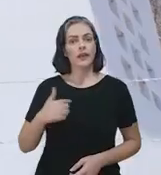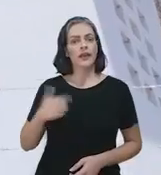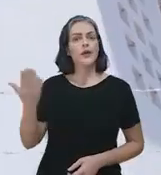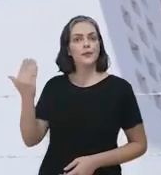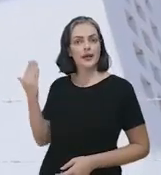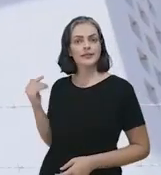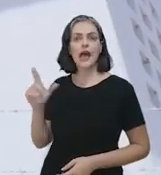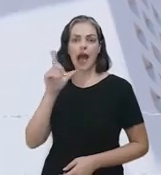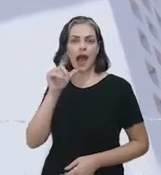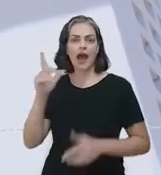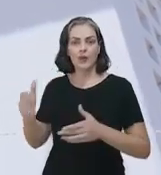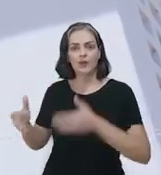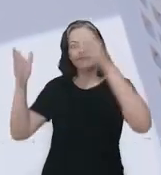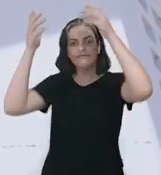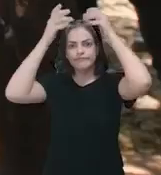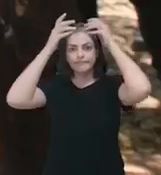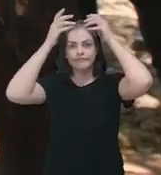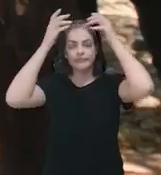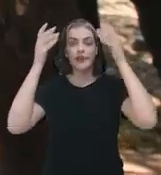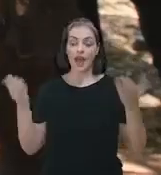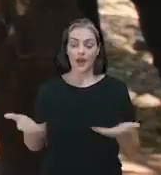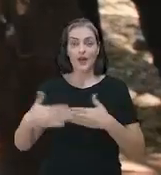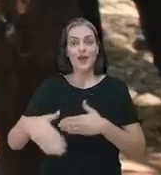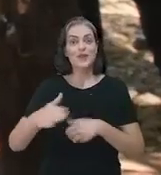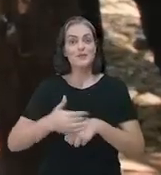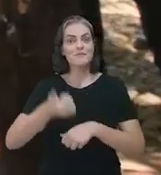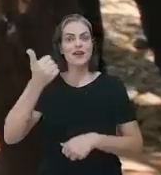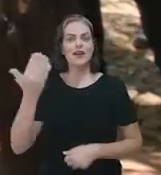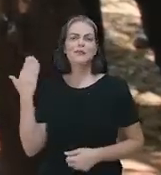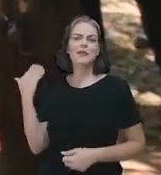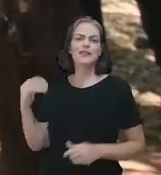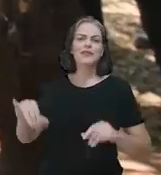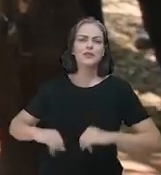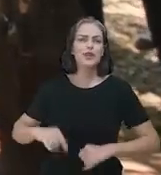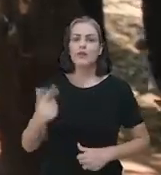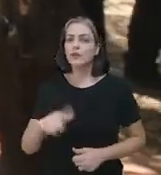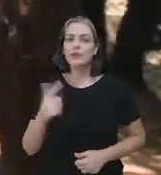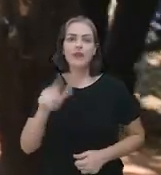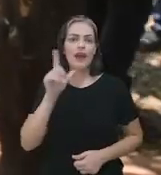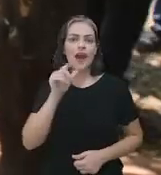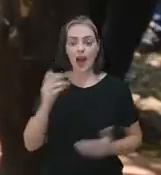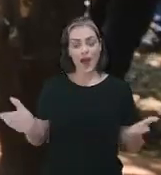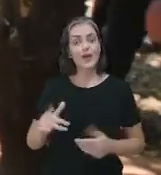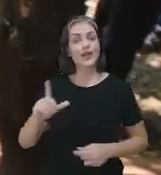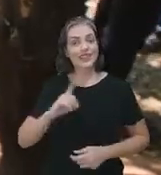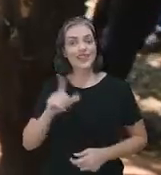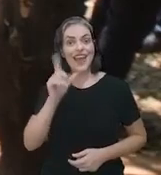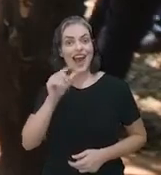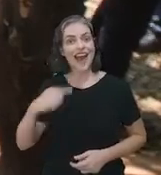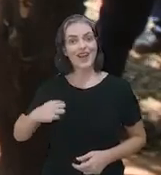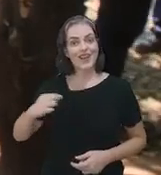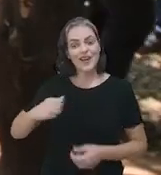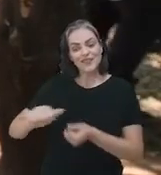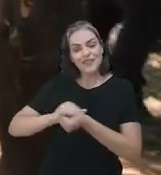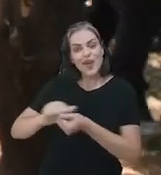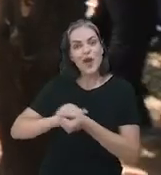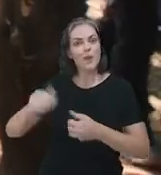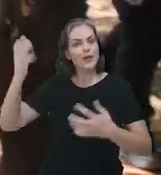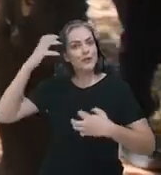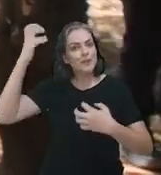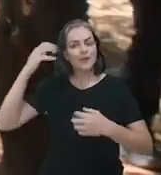Aí que eu cheguei, eu carregar água na cabeça. Vai melhorar, porque antes era um sofrimento, a gente não tinha água, hoje você para lavar roupa tem água, para